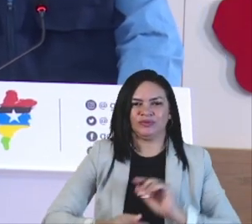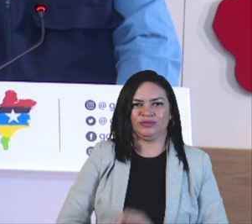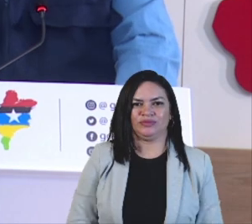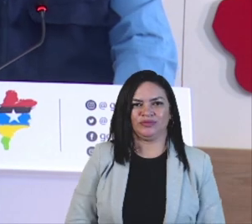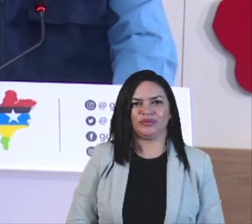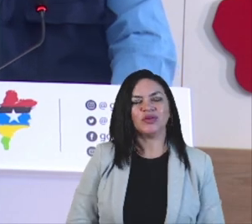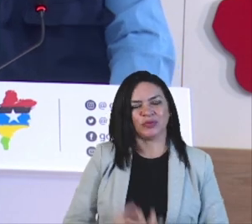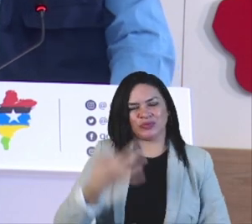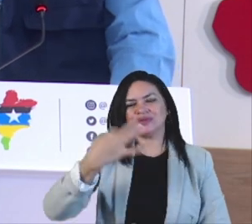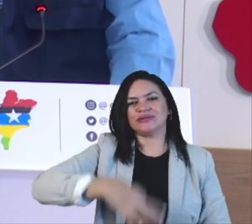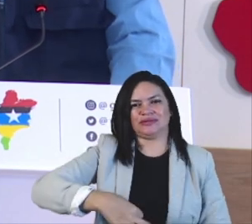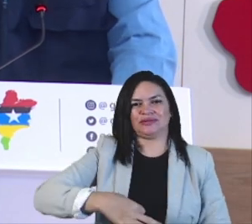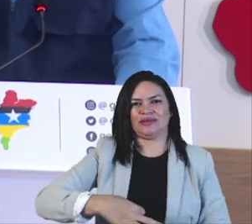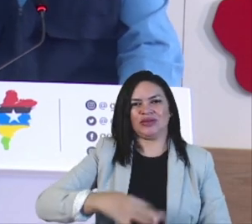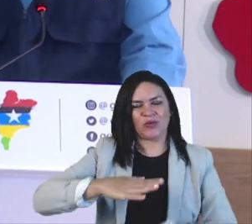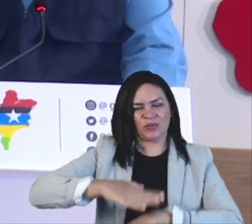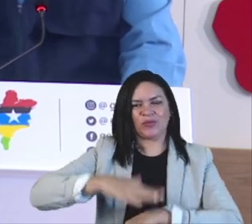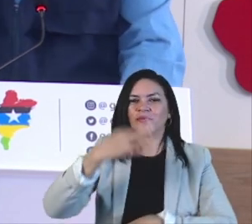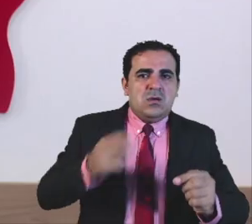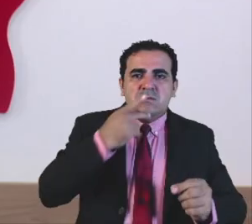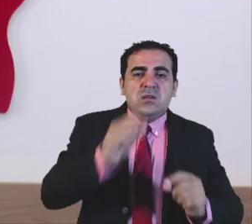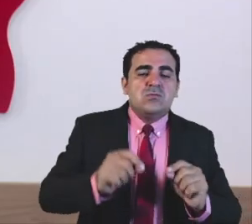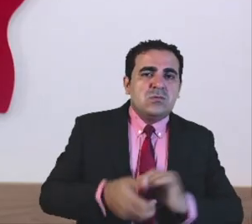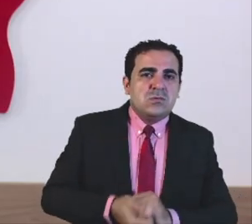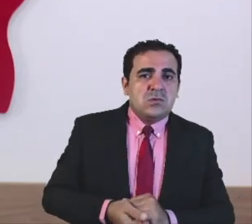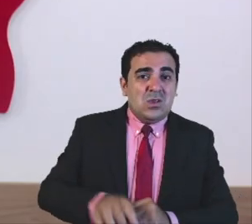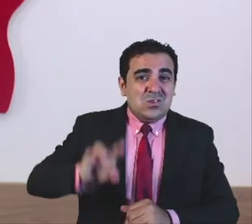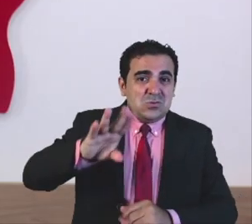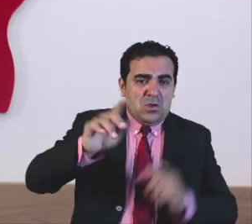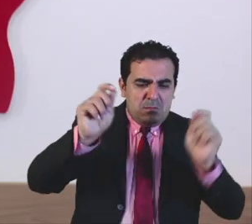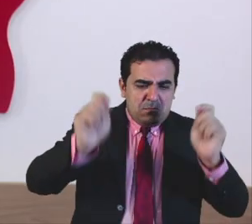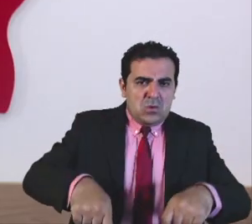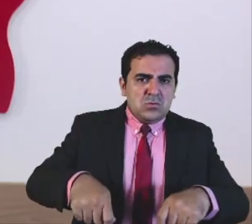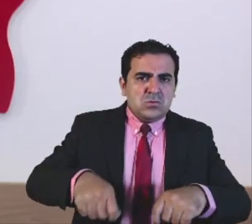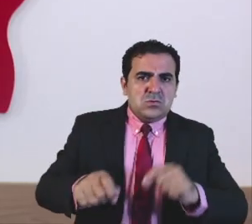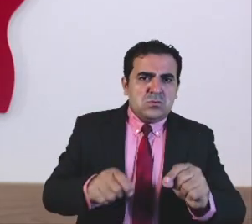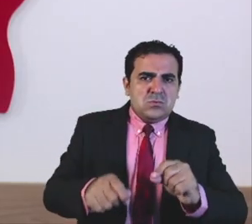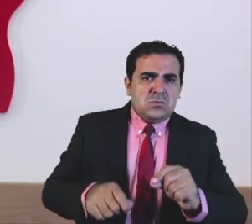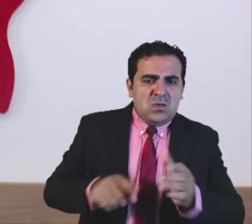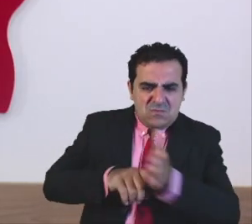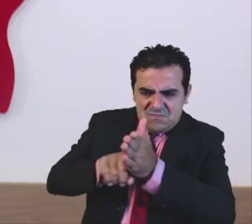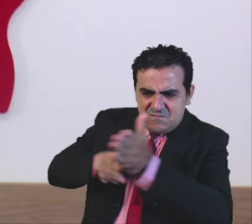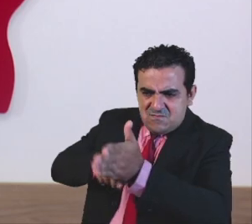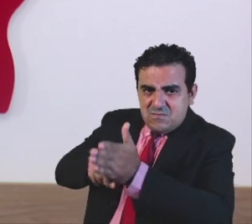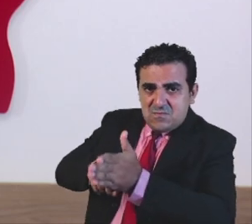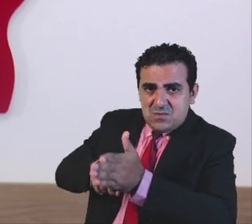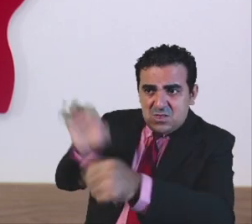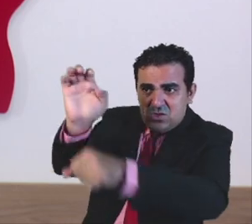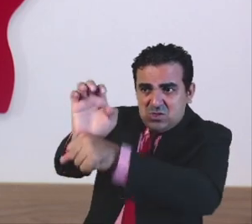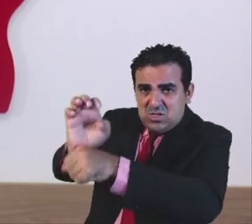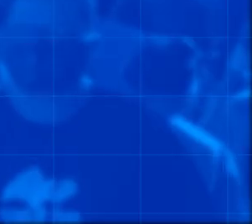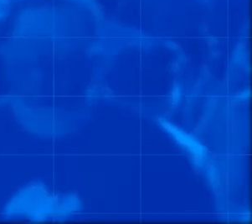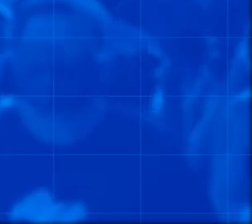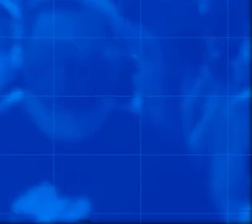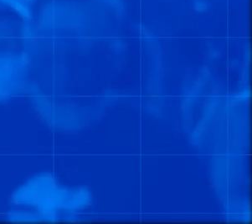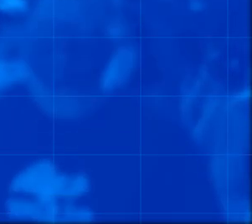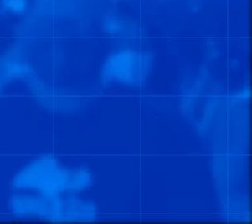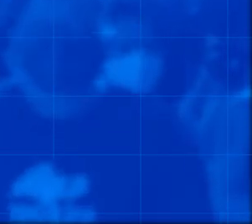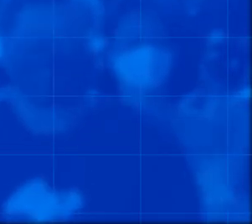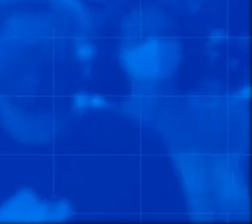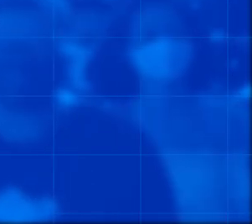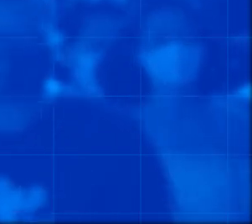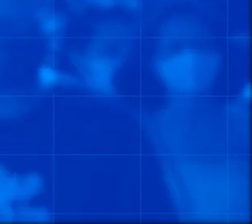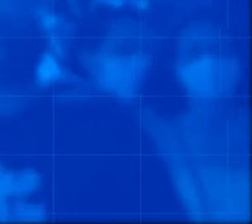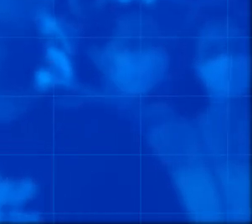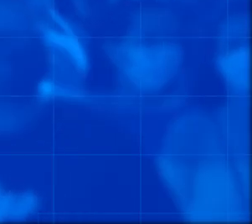aulas presenciais na rede pública de ensino O governador anunciou os novos públicos para vacinação Entram no